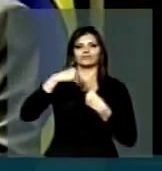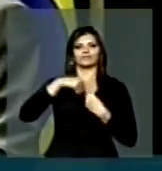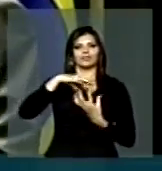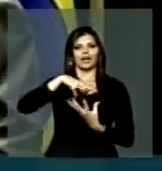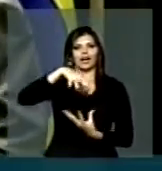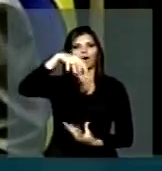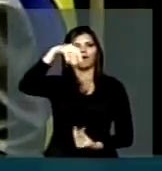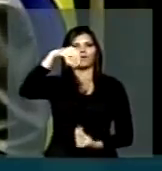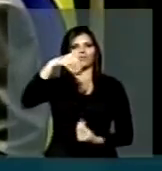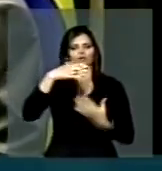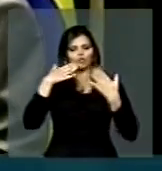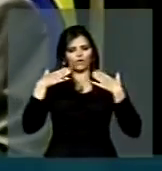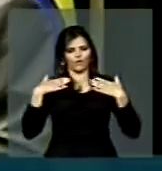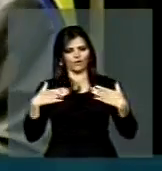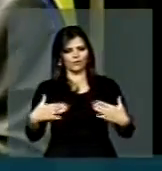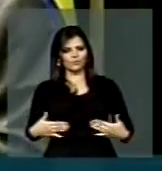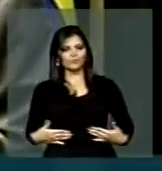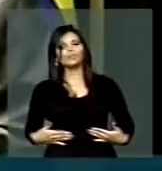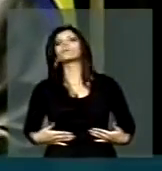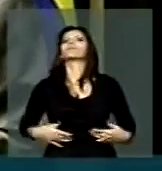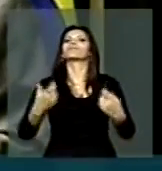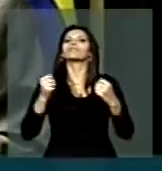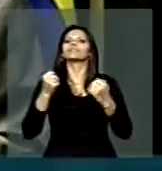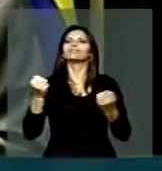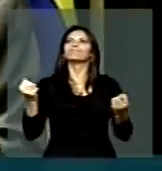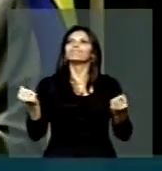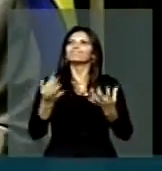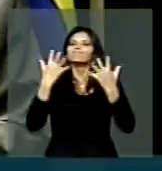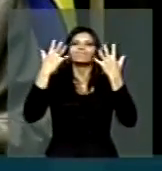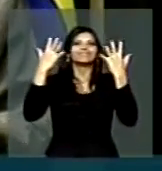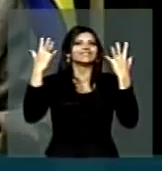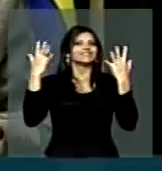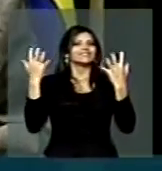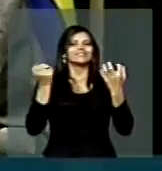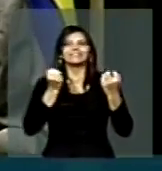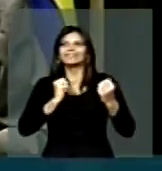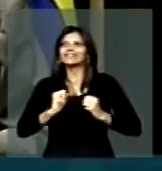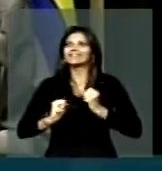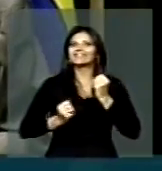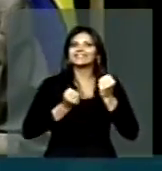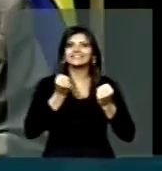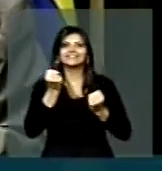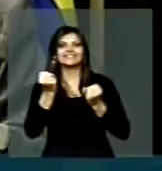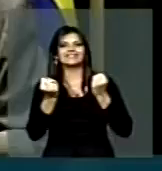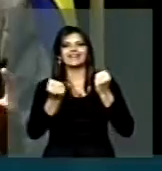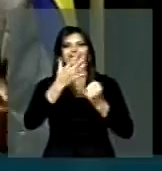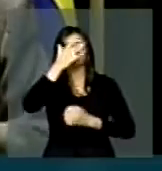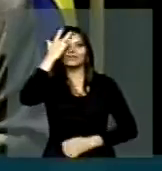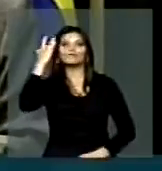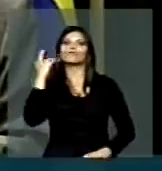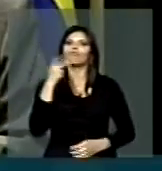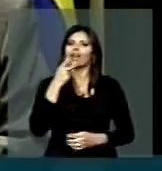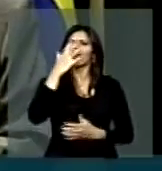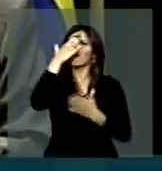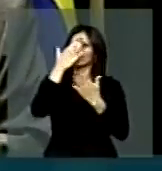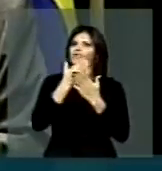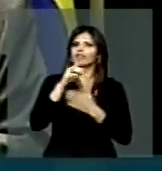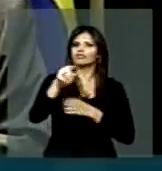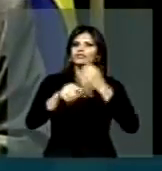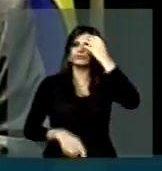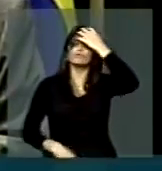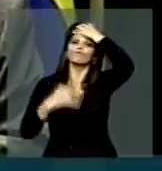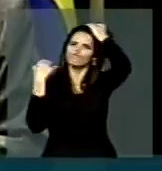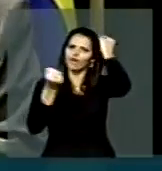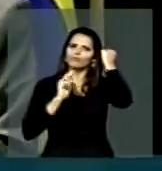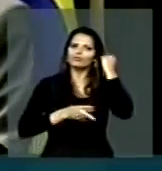corpo. Precisa de entusiasmo, precisa ter aquele brilho, aquela eletricidade no ar, que as pessoas digam, eu acredito em você, vamos